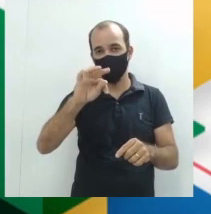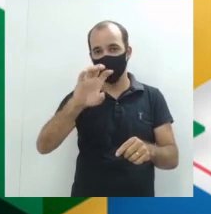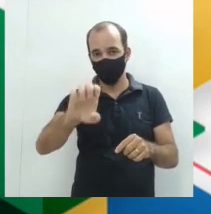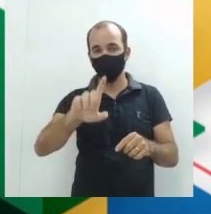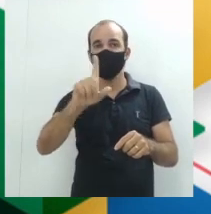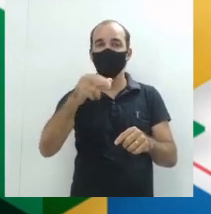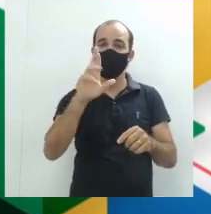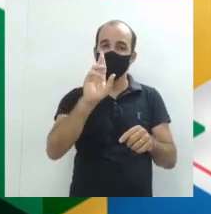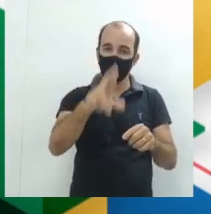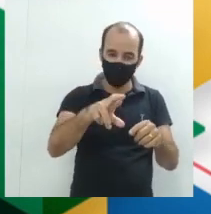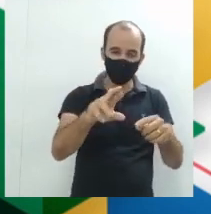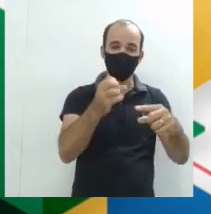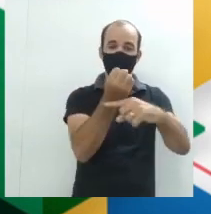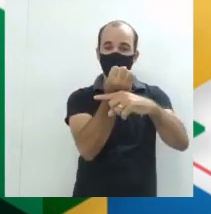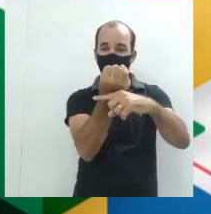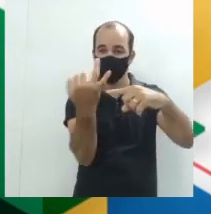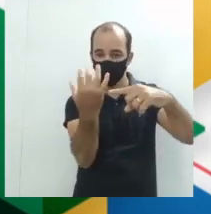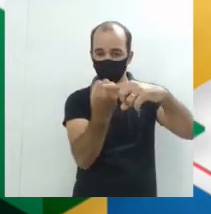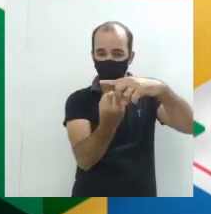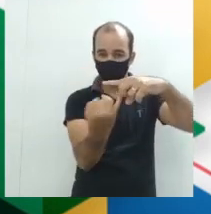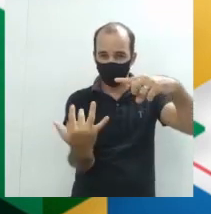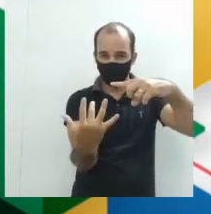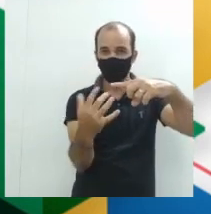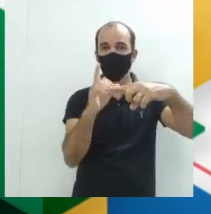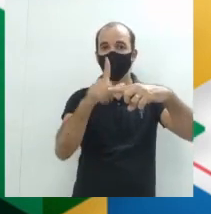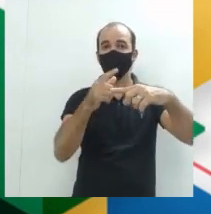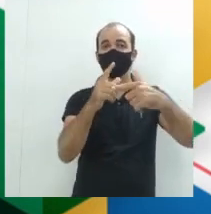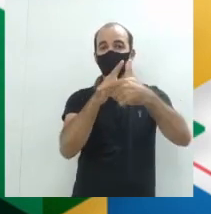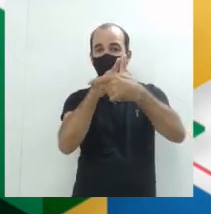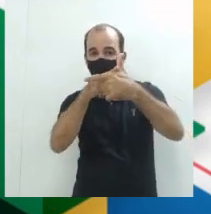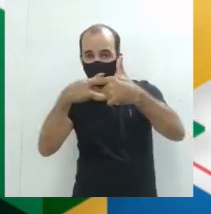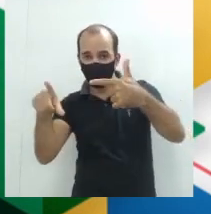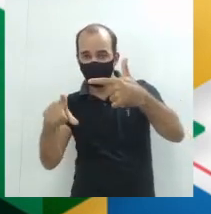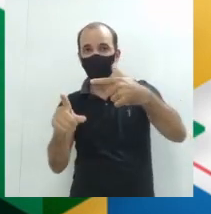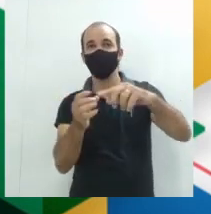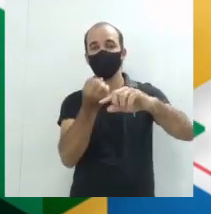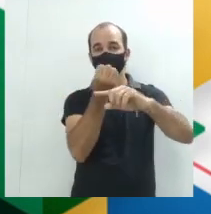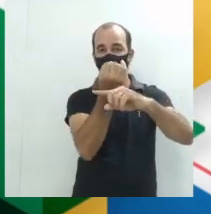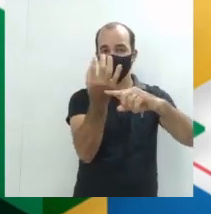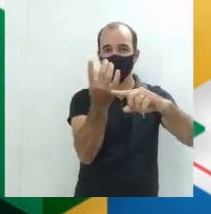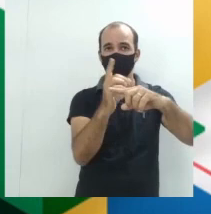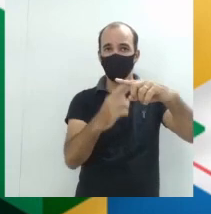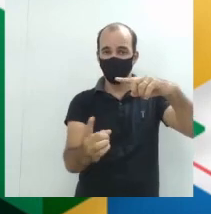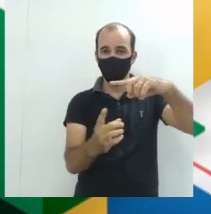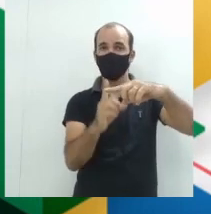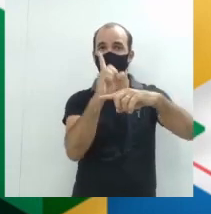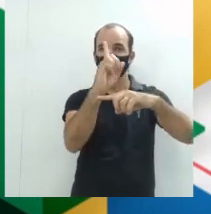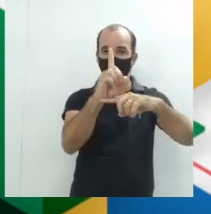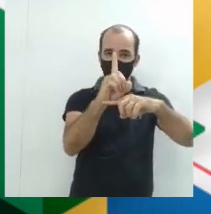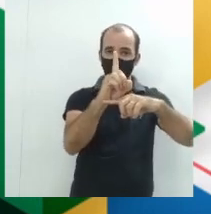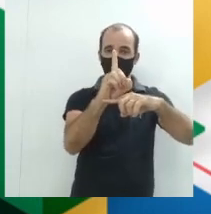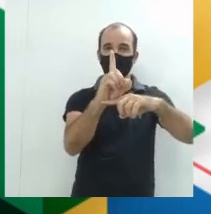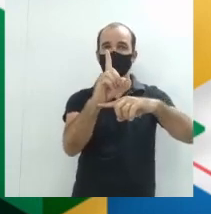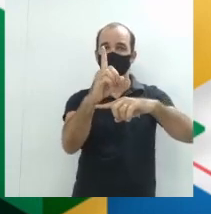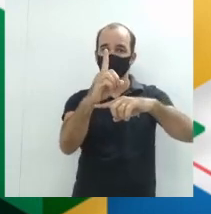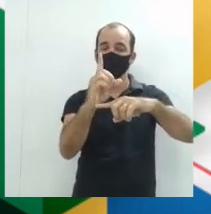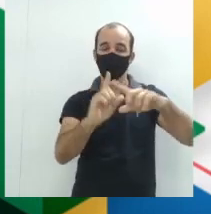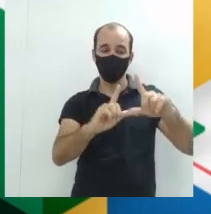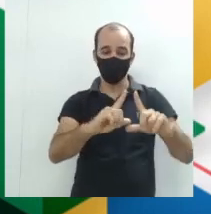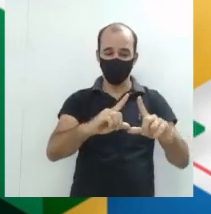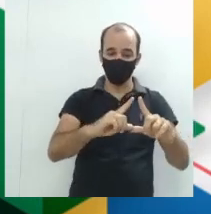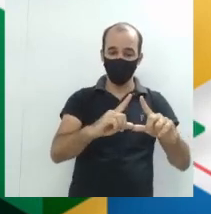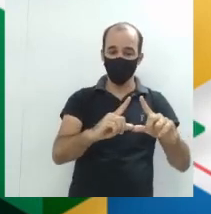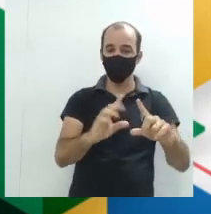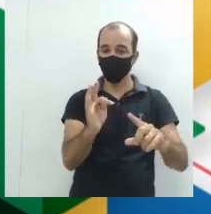professor? Divisão. Então, é o quociente, é a divisão, é a razão entre o vetor